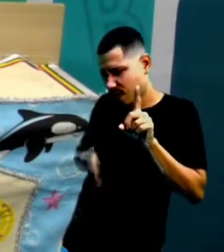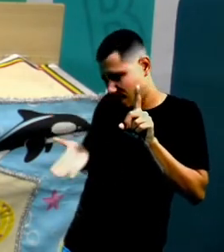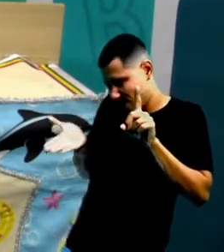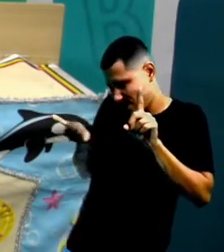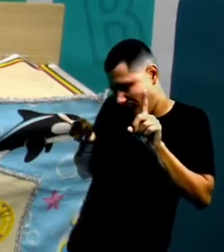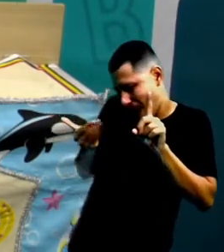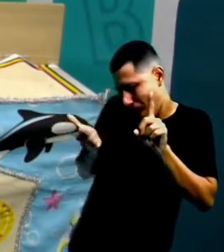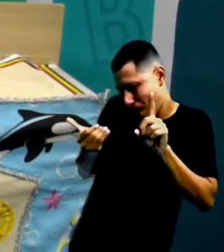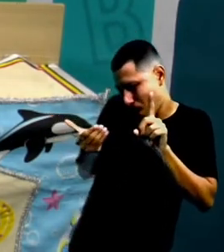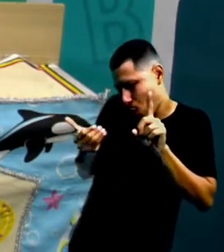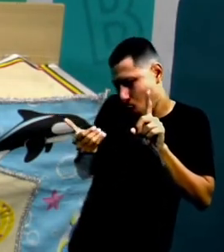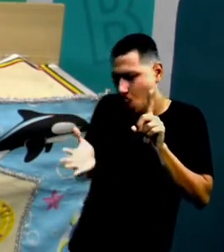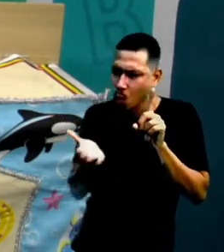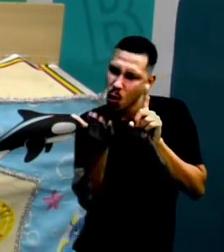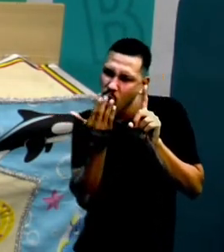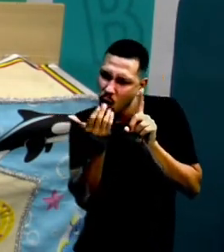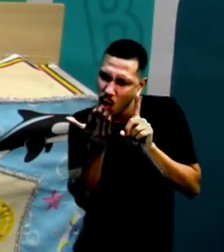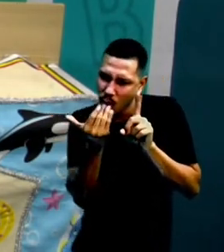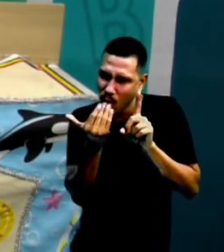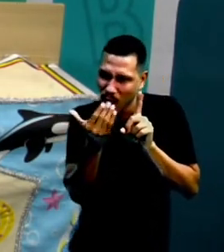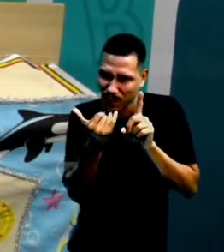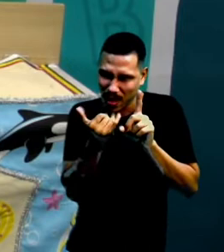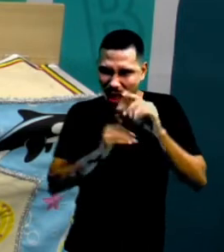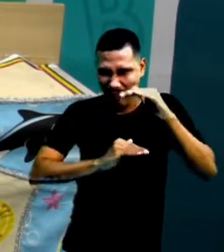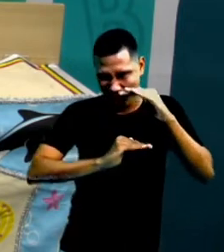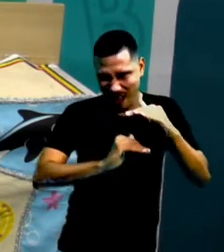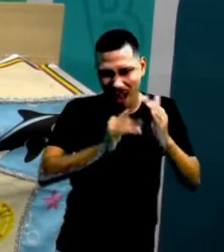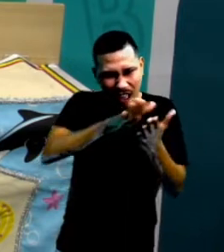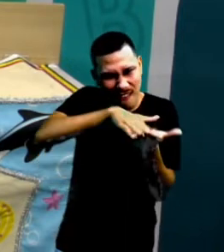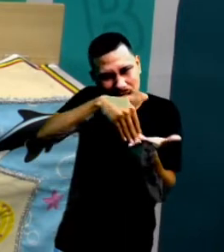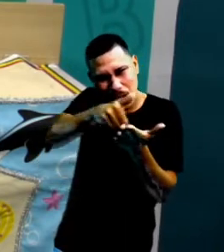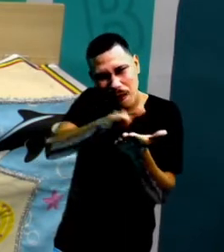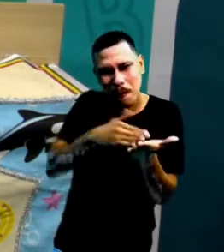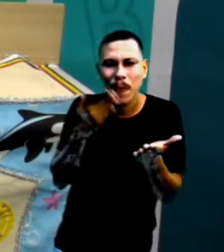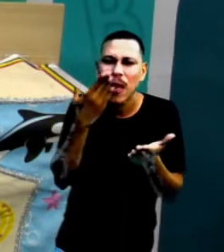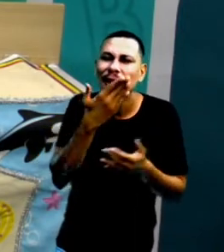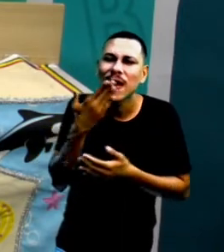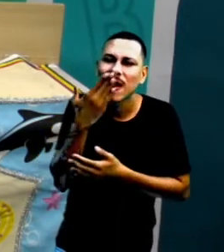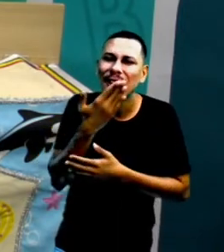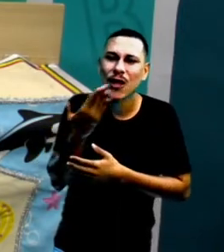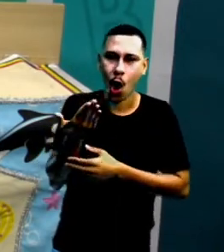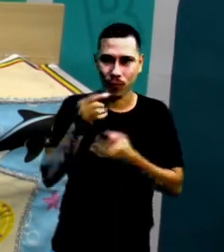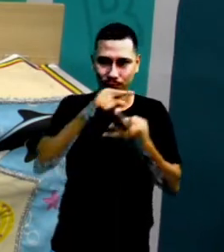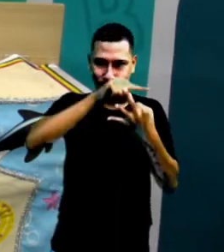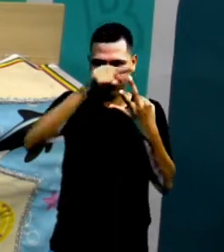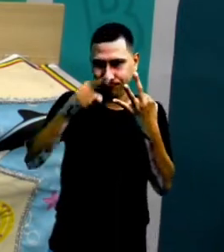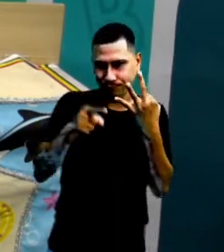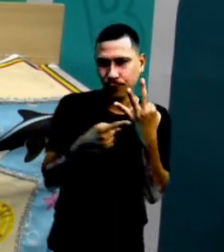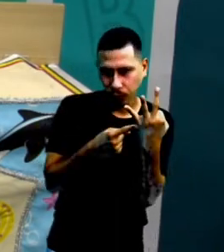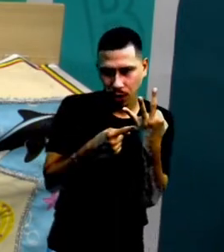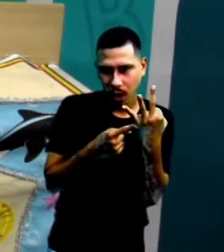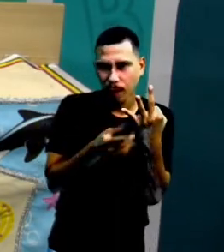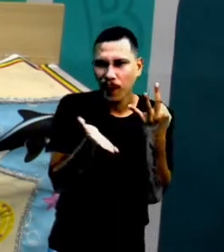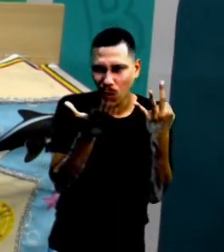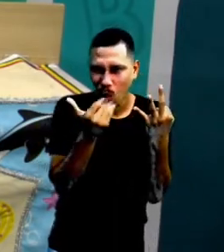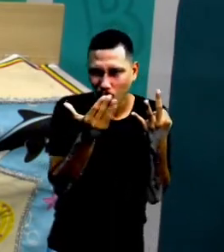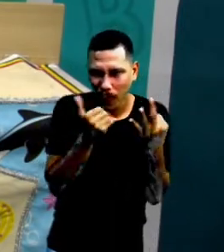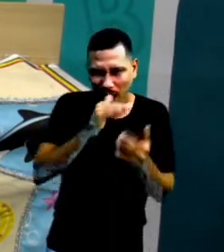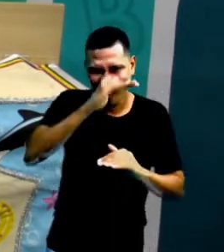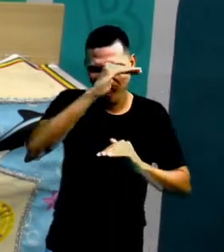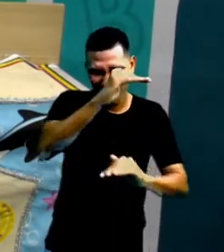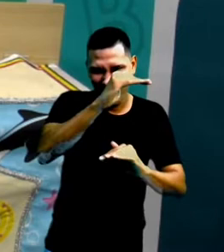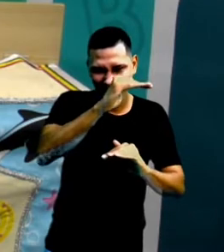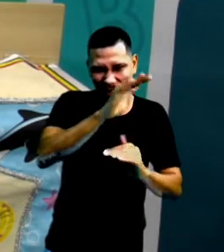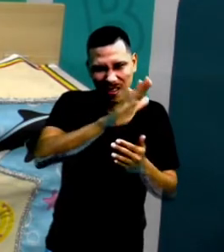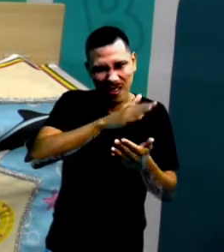Vamos comer melado? Olha só. Juntou esses três pra ir comer o melado. E de quem